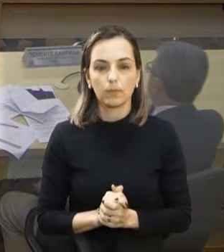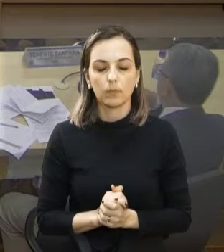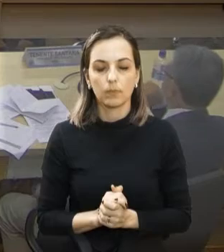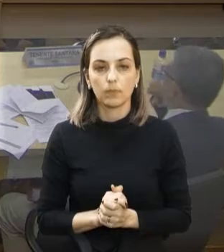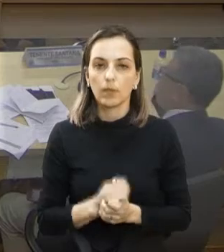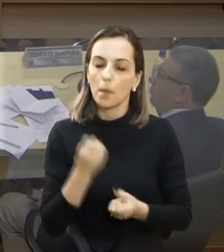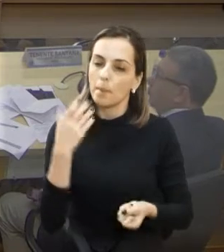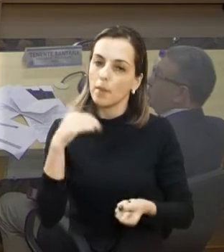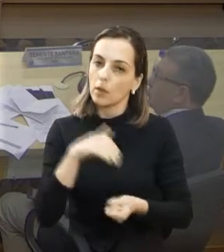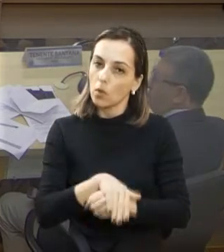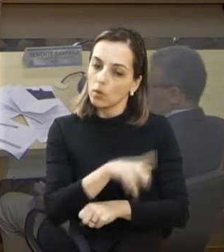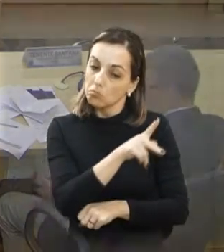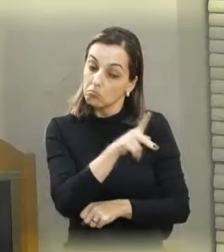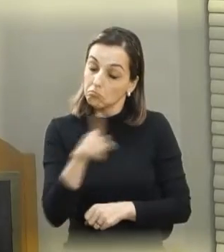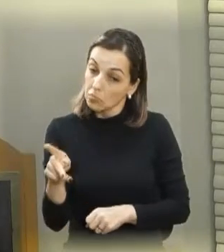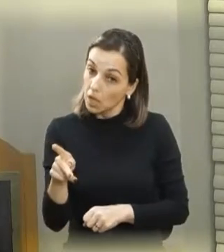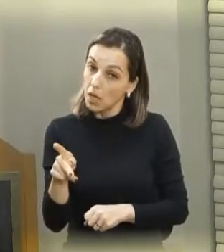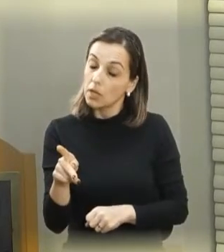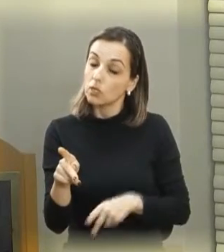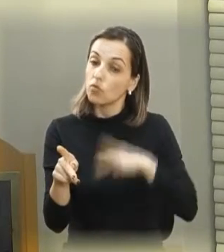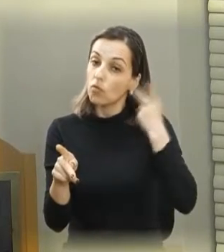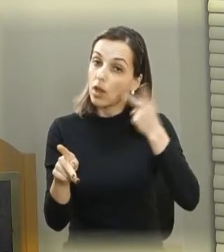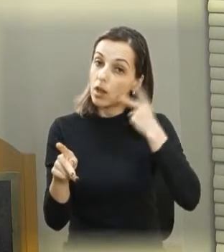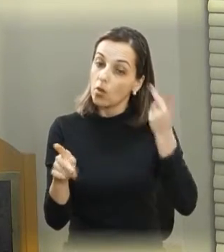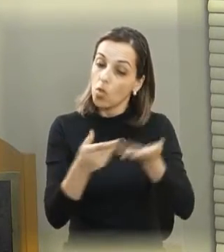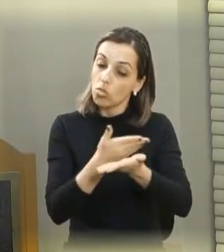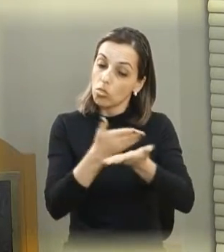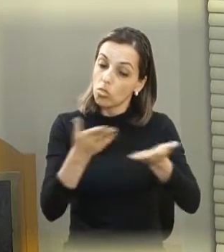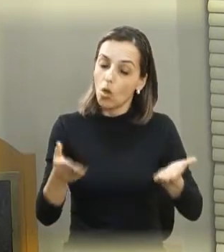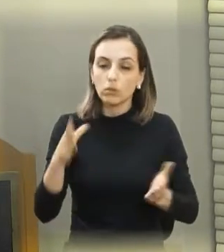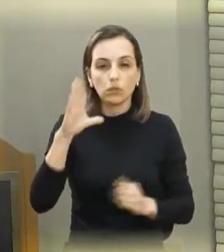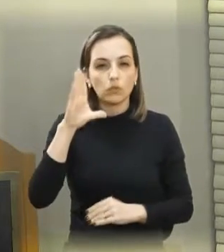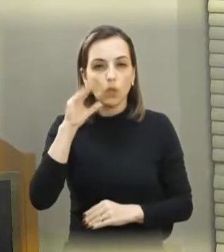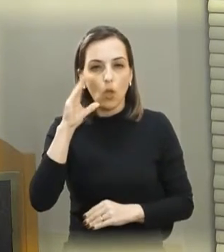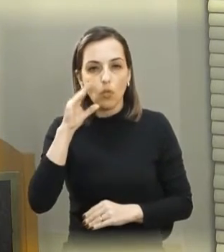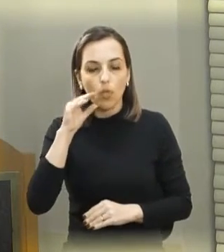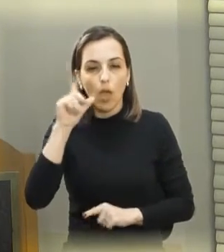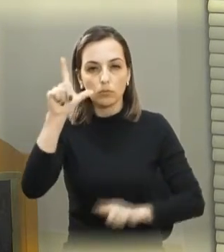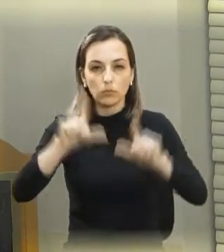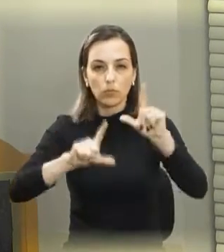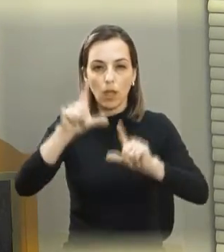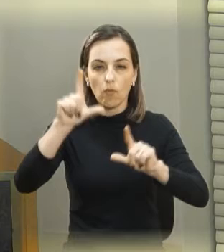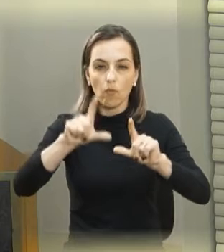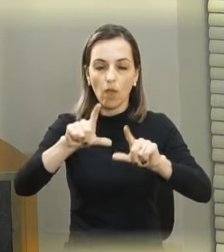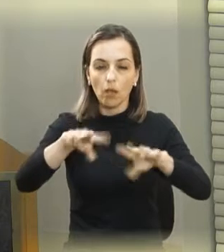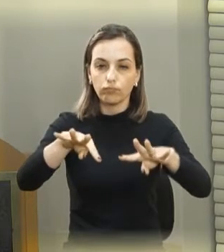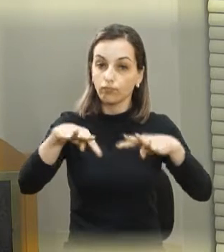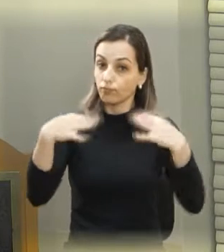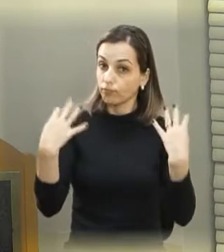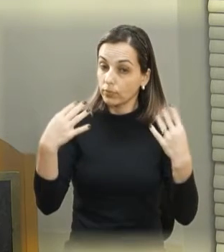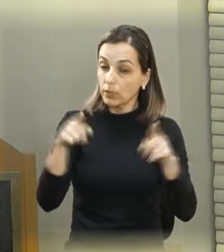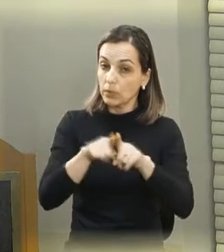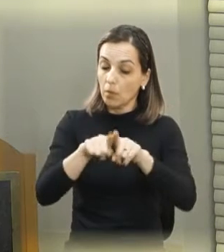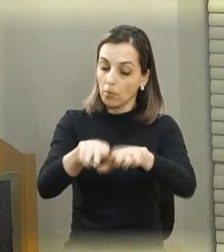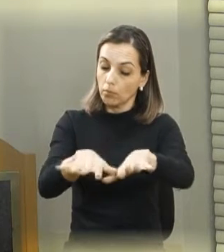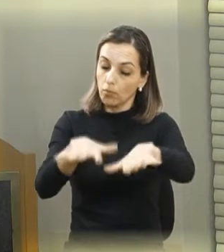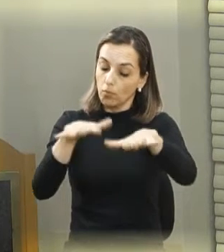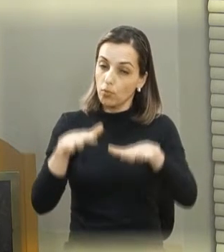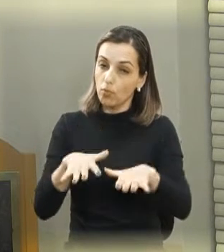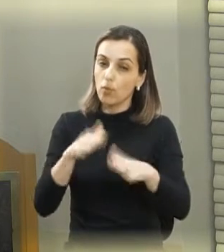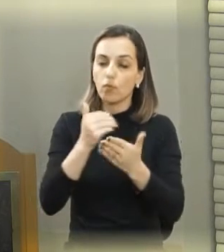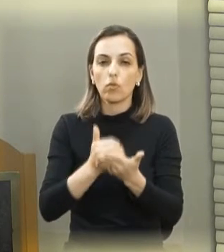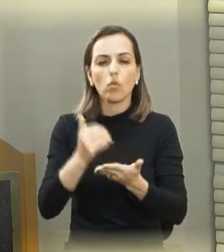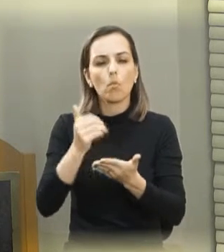boa noite presidente' vereadores funcionários que nos assiste no plenário em casa inicialmente também